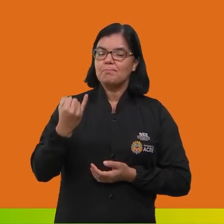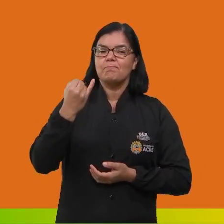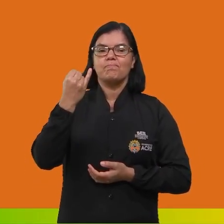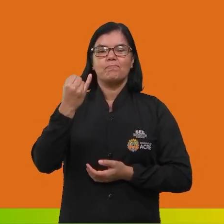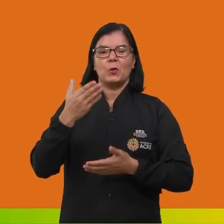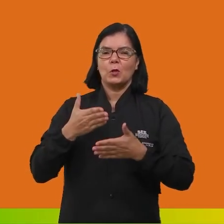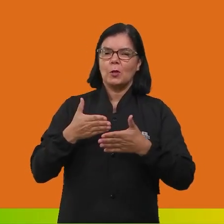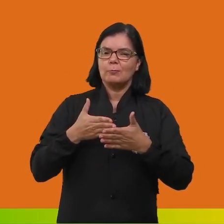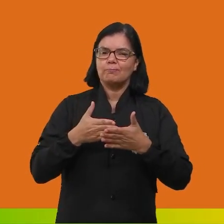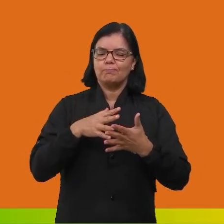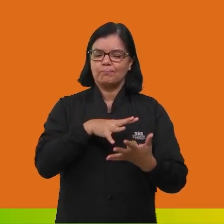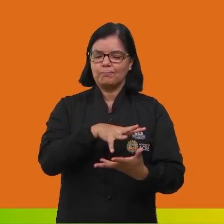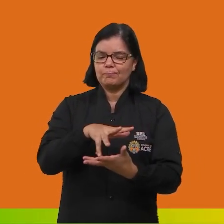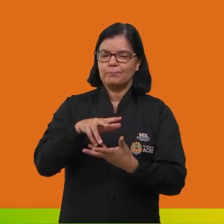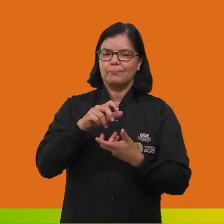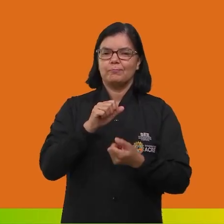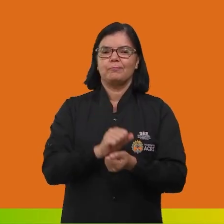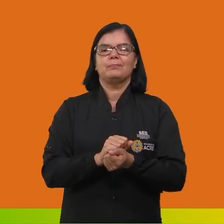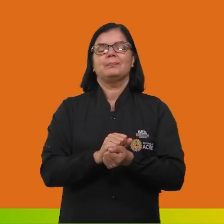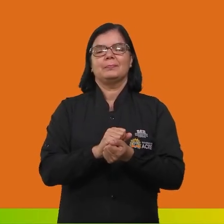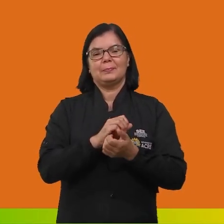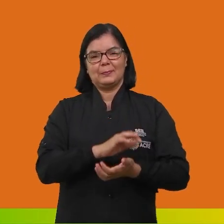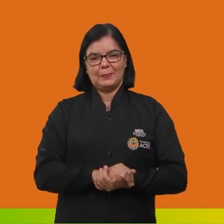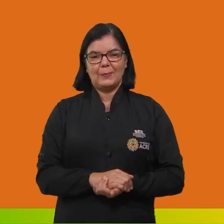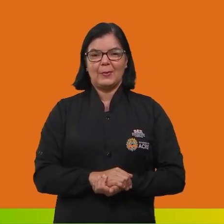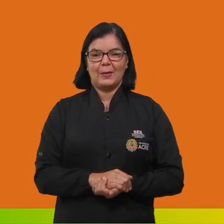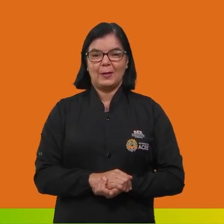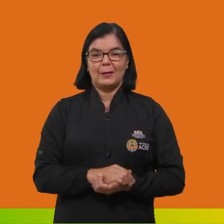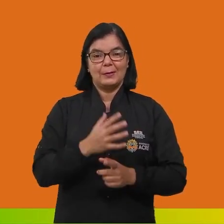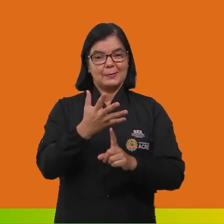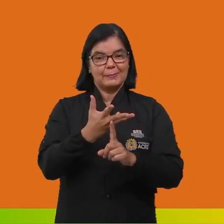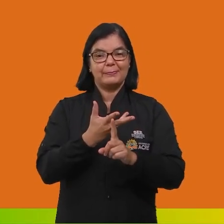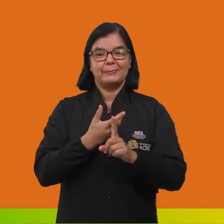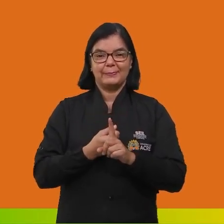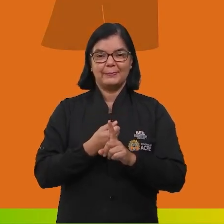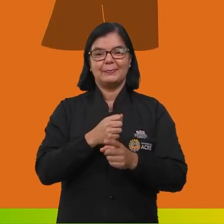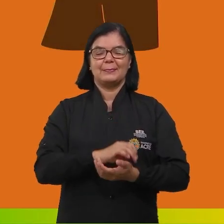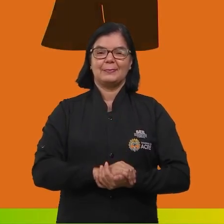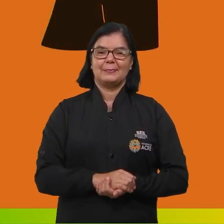e o impacto universal dessa arte.